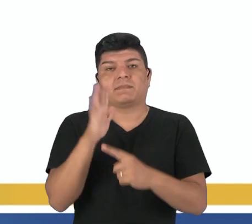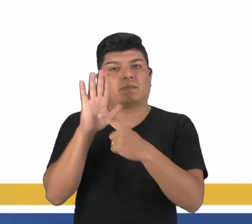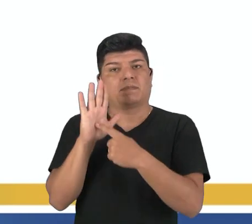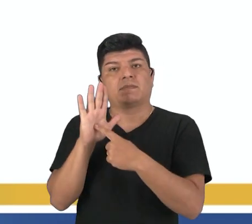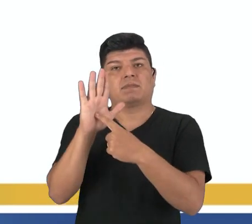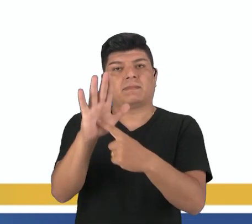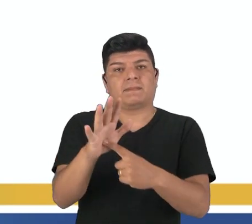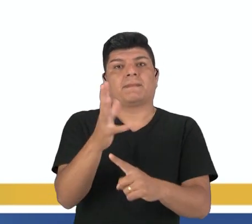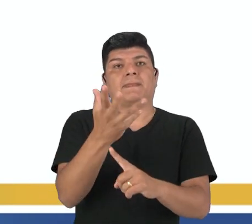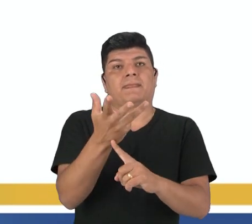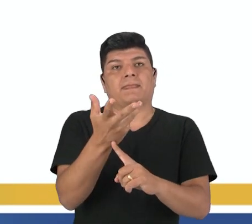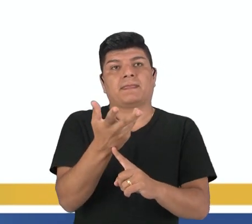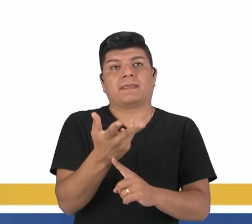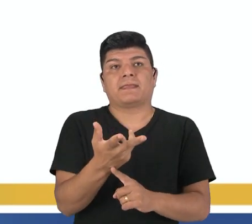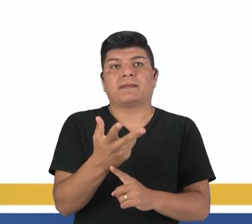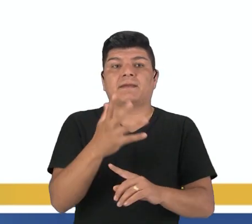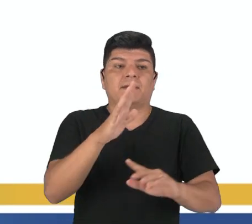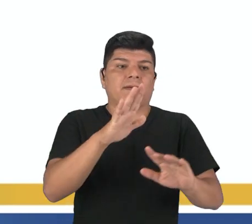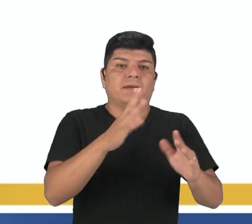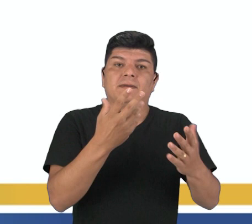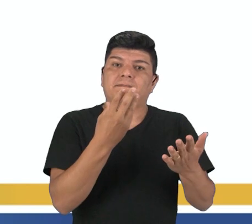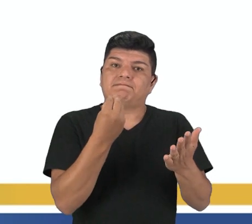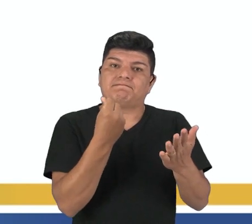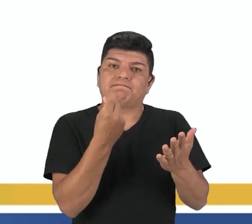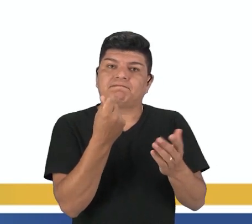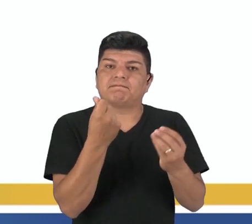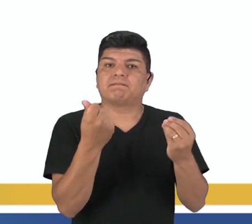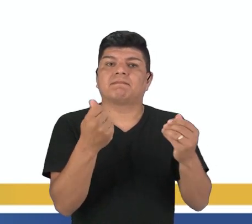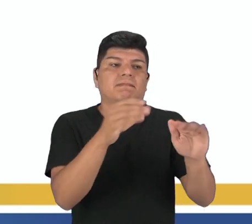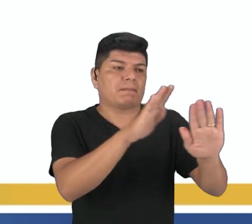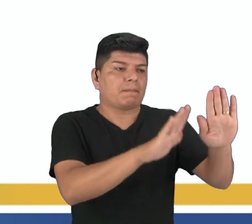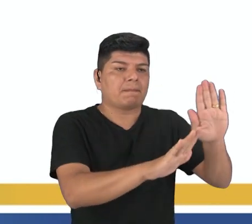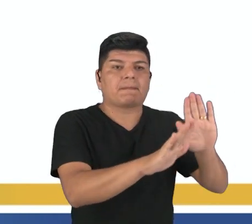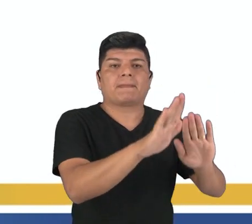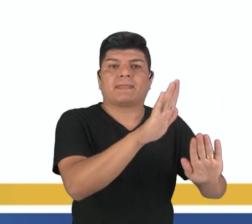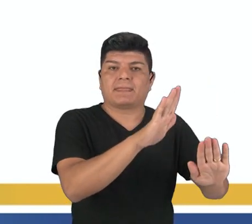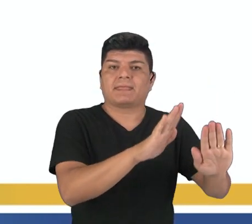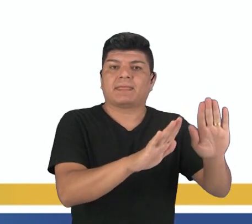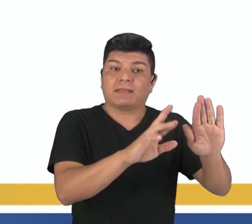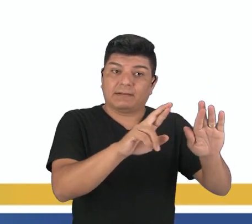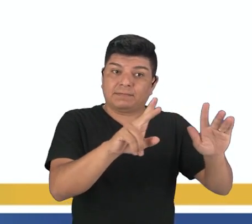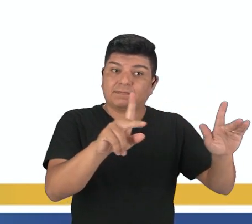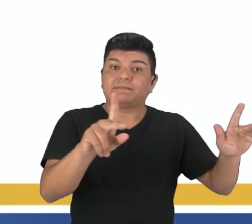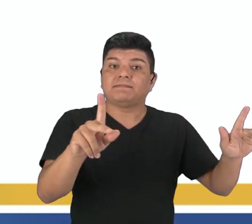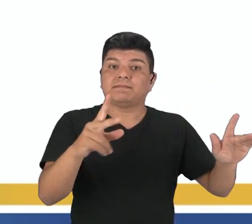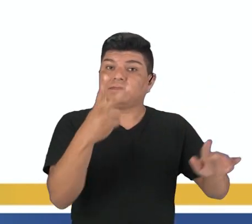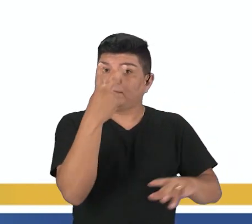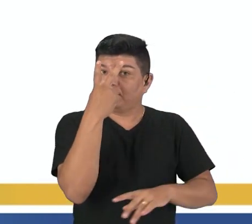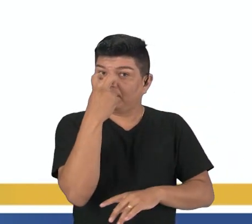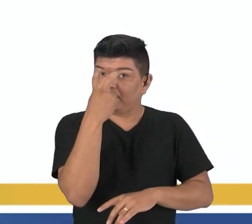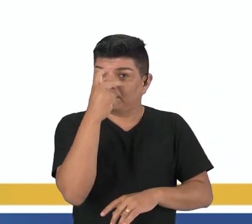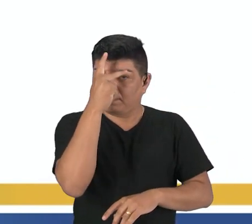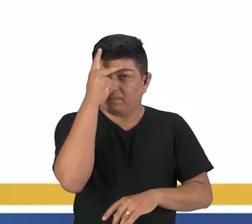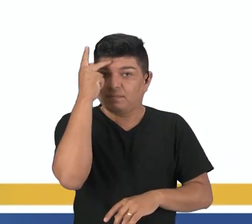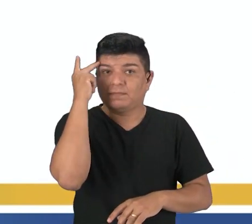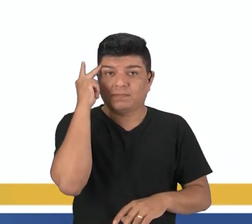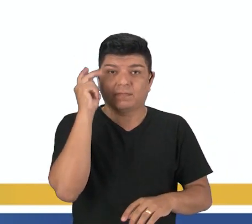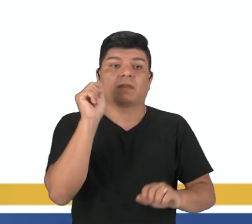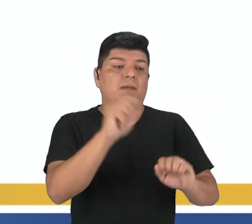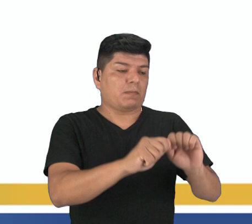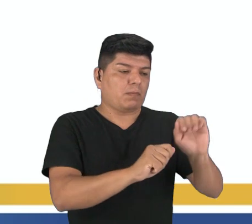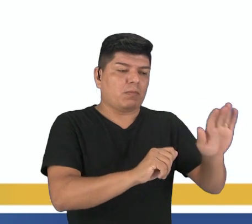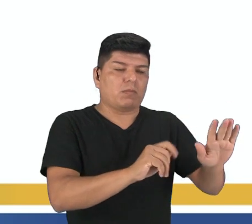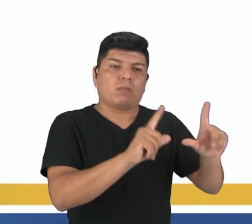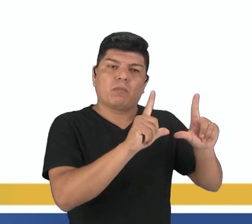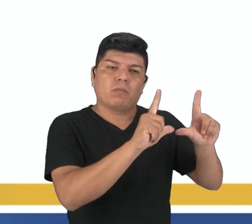mostrando a arte em relevo. E assim o deficiente visual pode tocar nesses quadros e pode